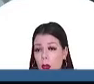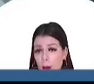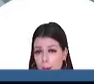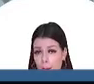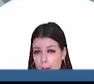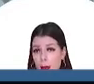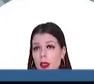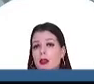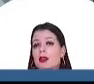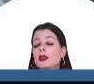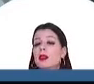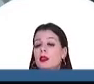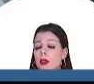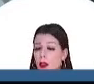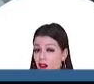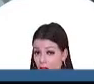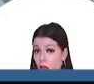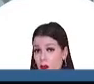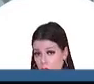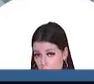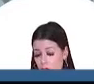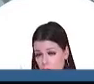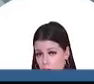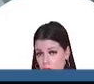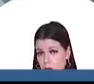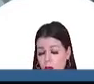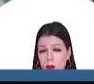são extremamente relevantes.